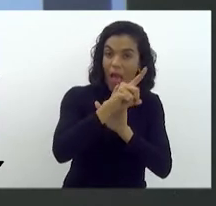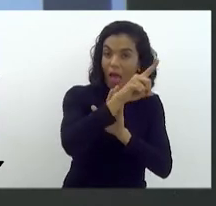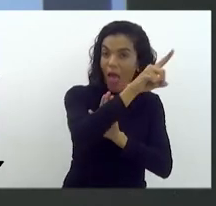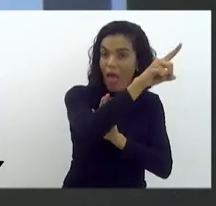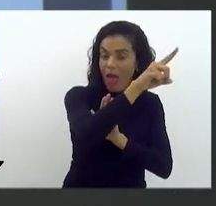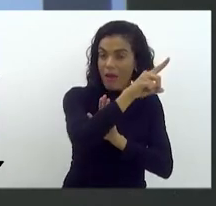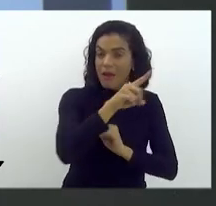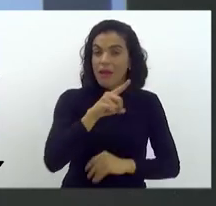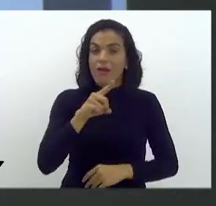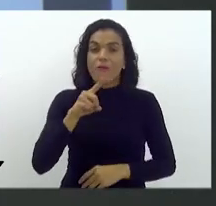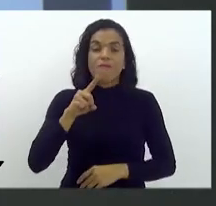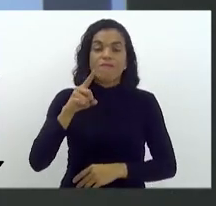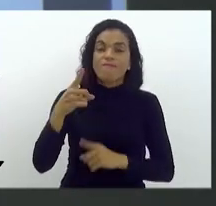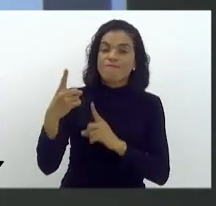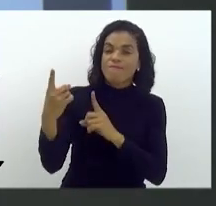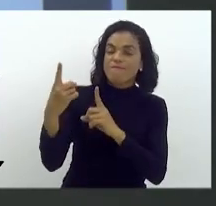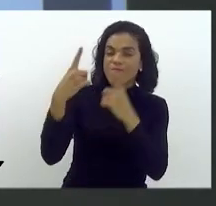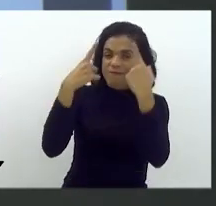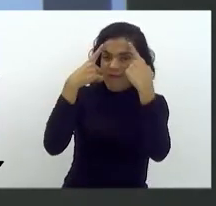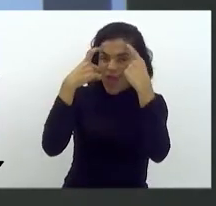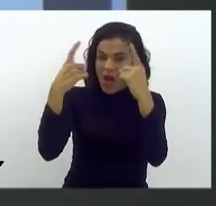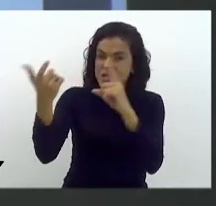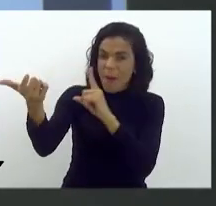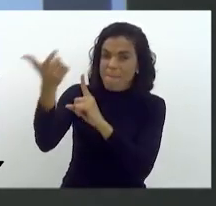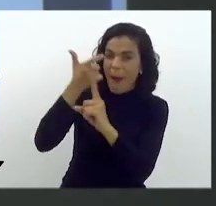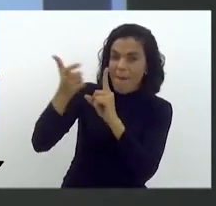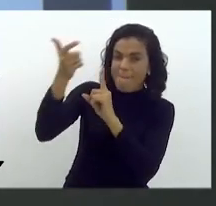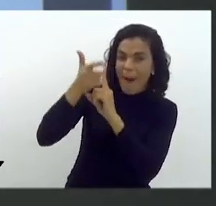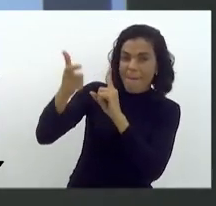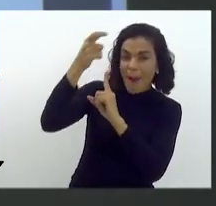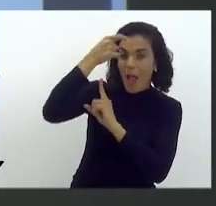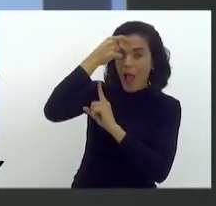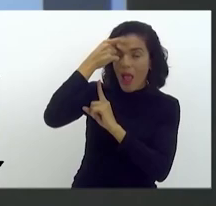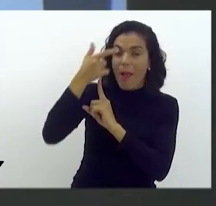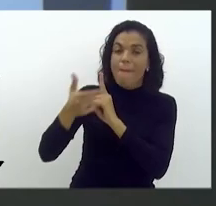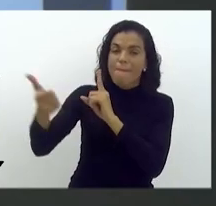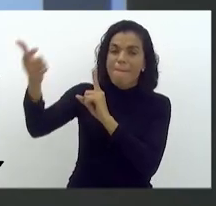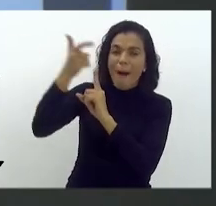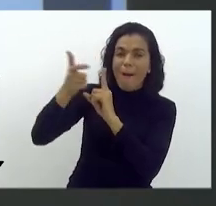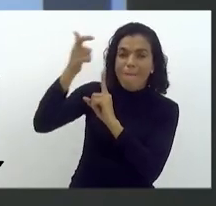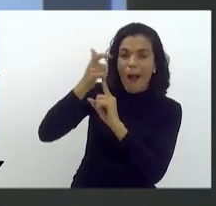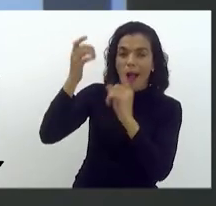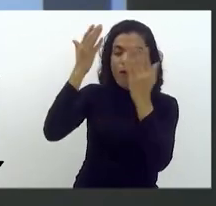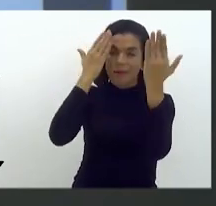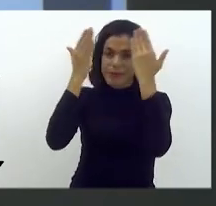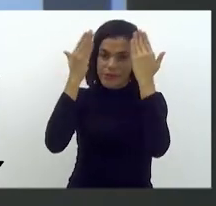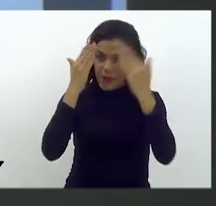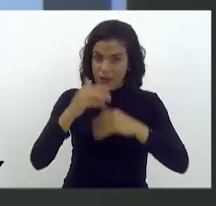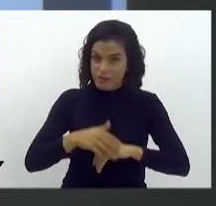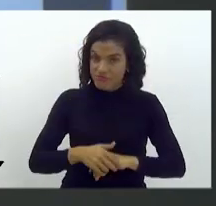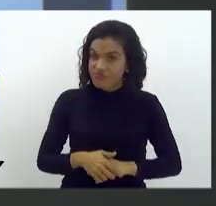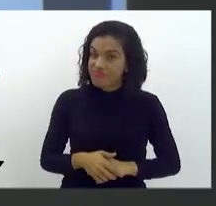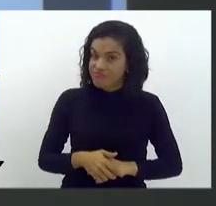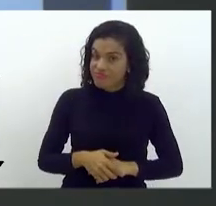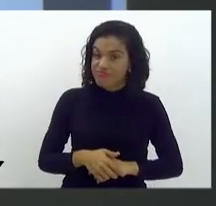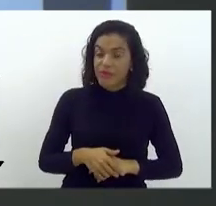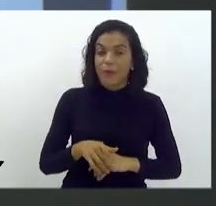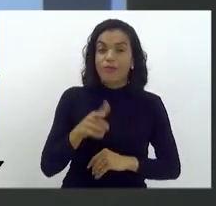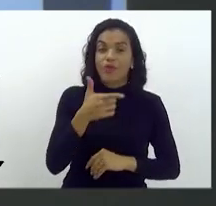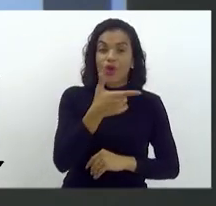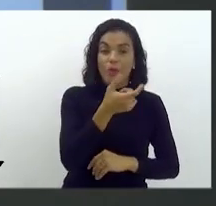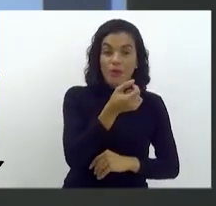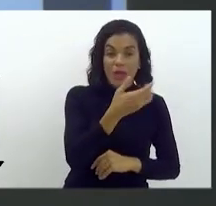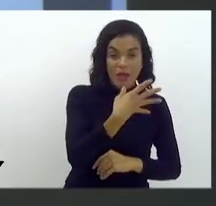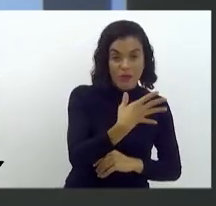violência moral tá lá em cima e violência psicológica tá na linha de baixo então de 2014